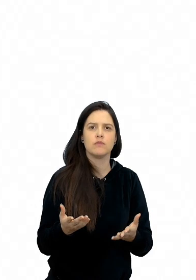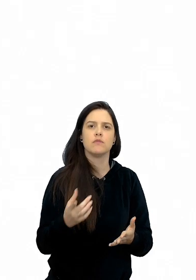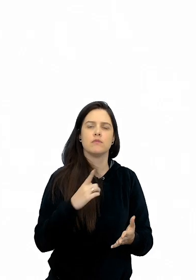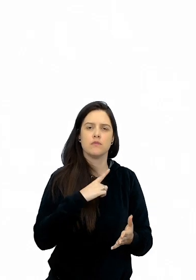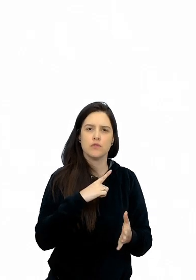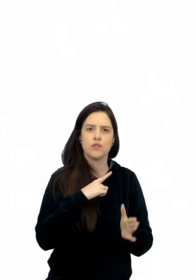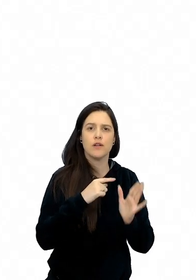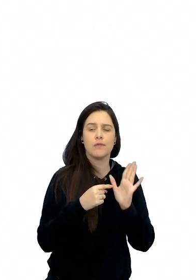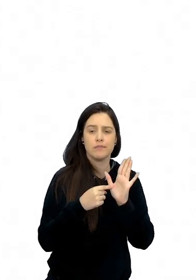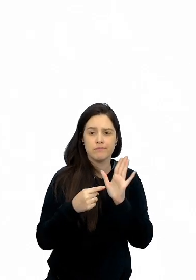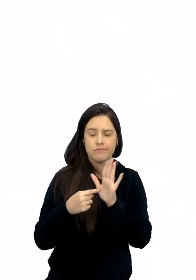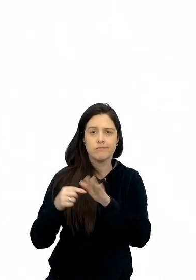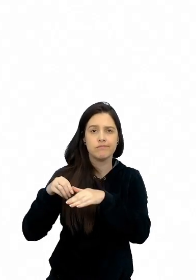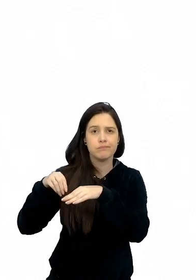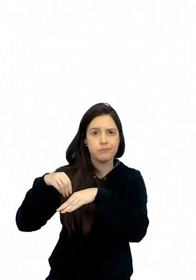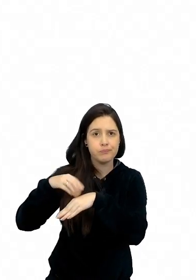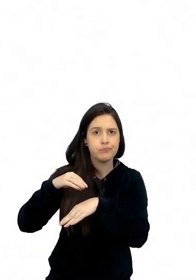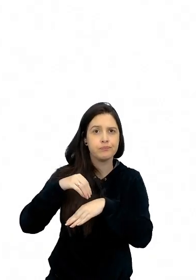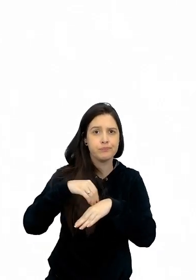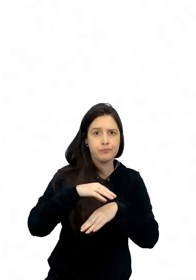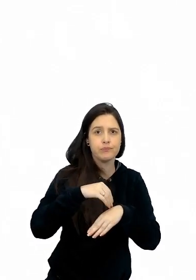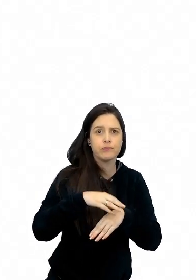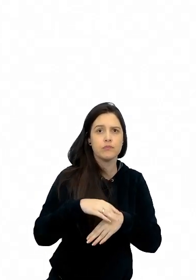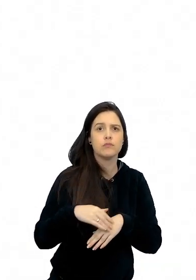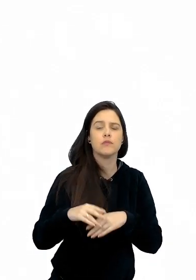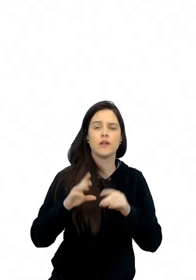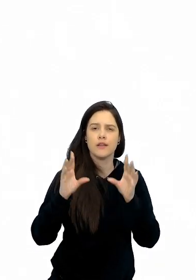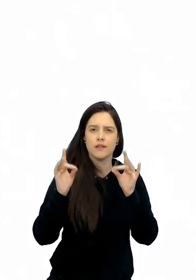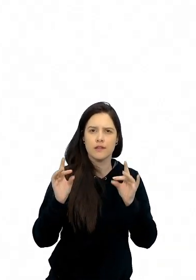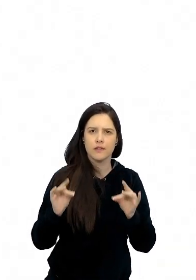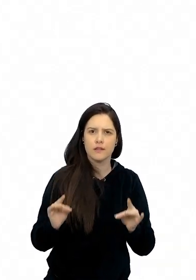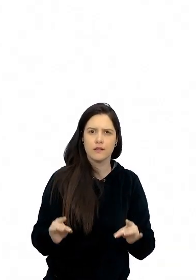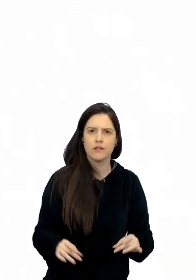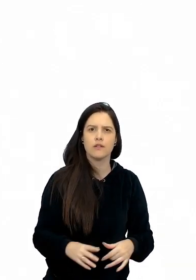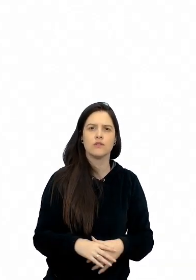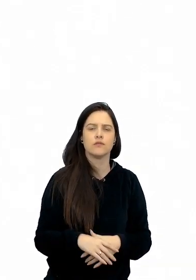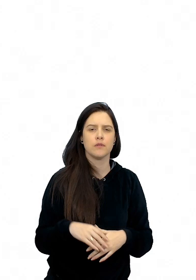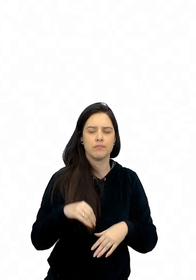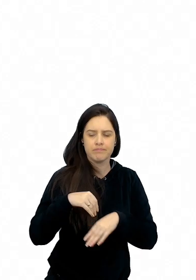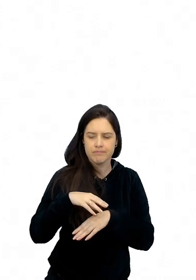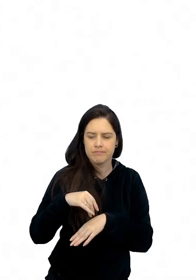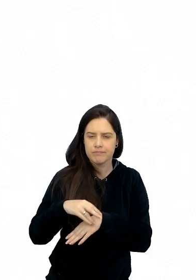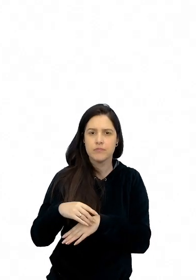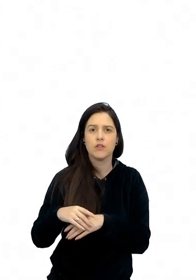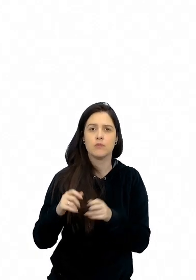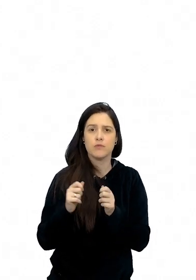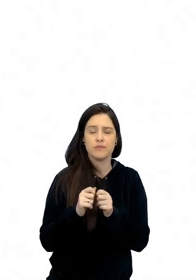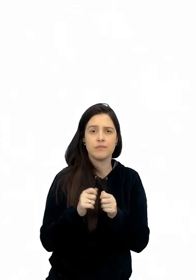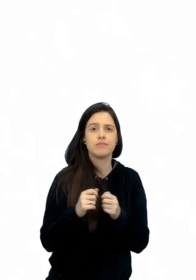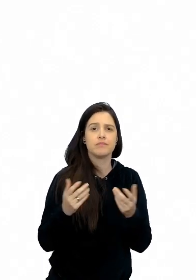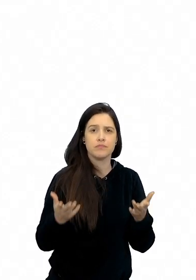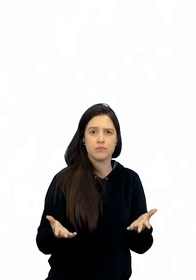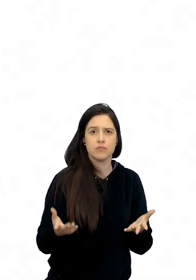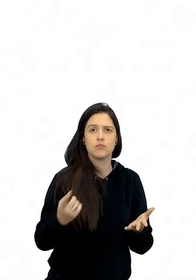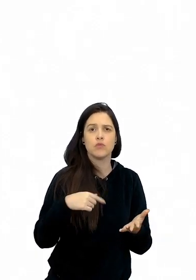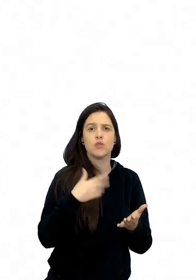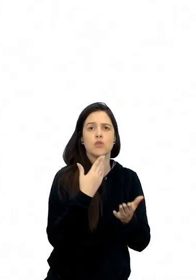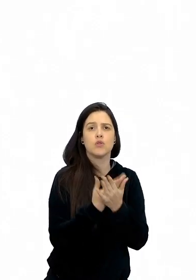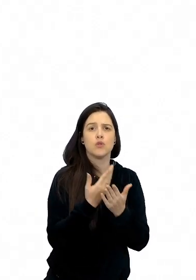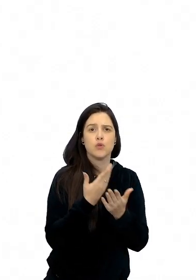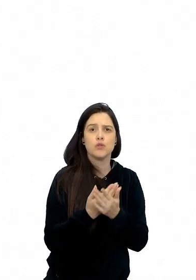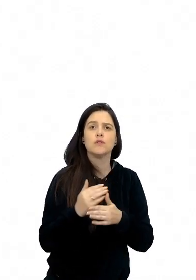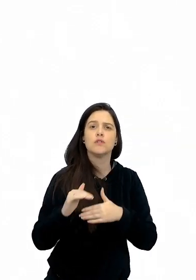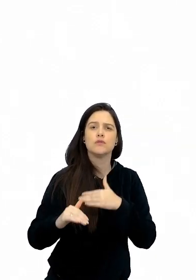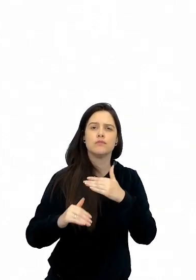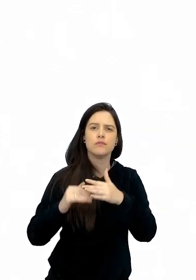as abordagens ali necessárias, né, as abordagens adequadas para que o estudante compreenda e